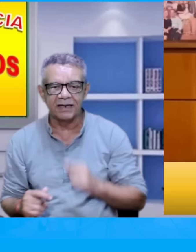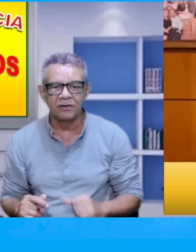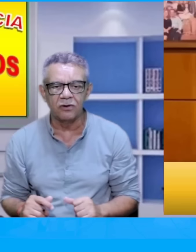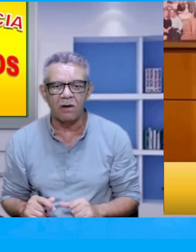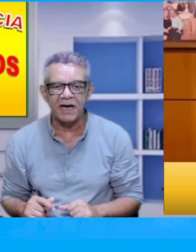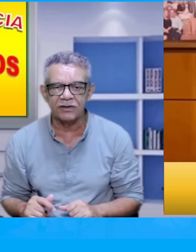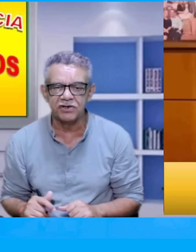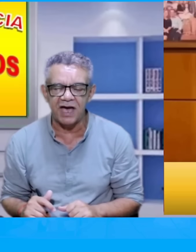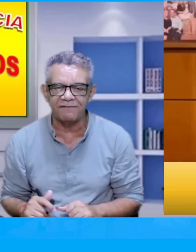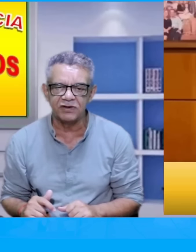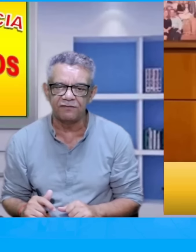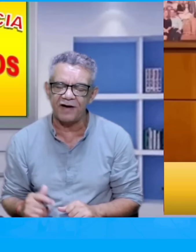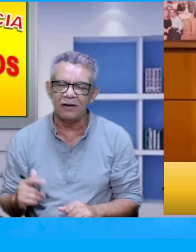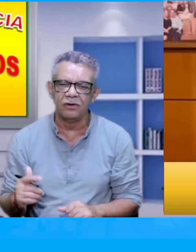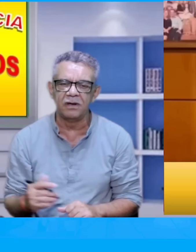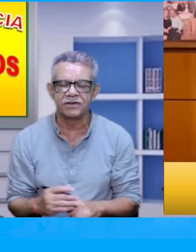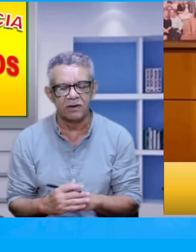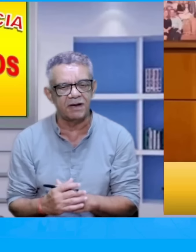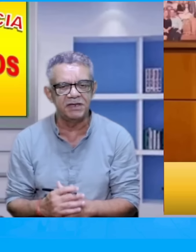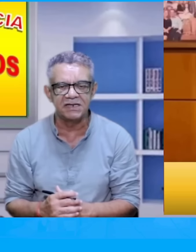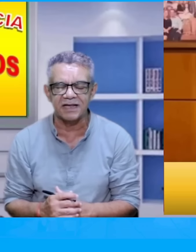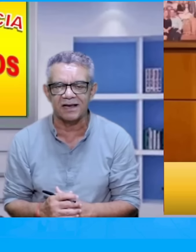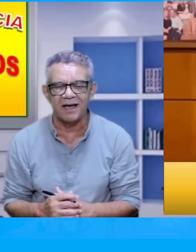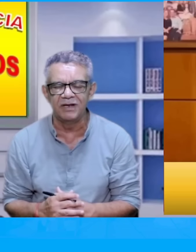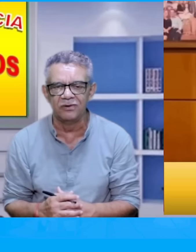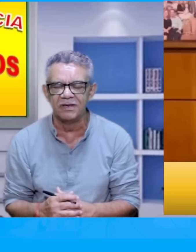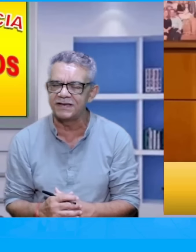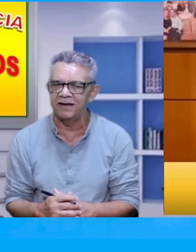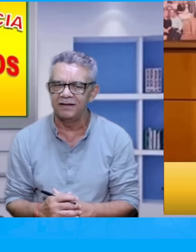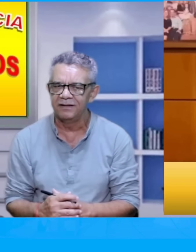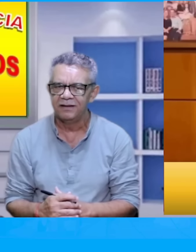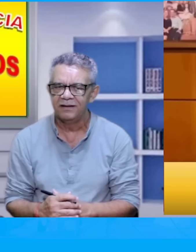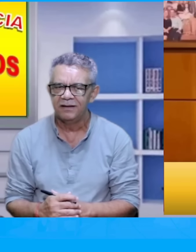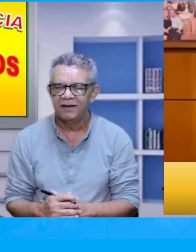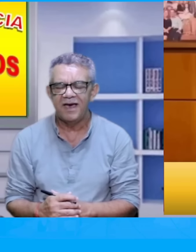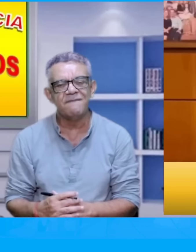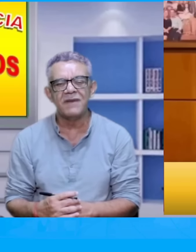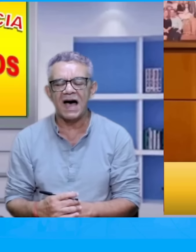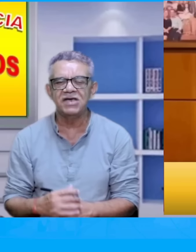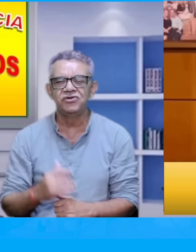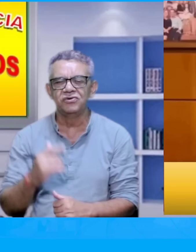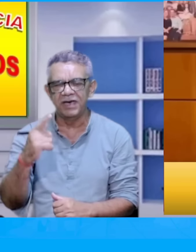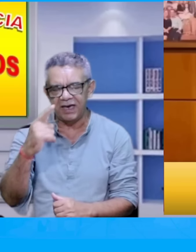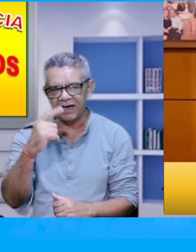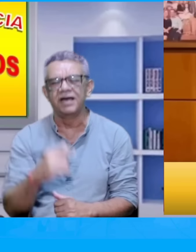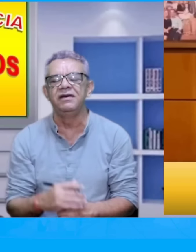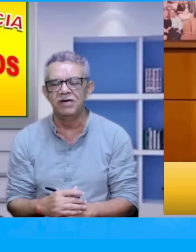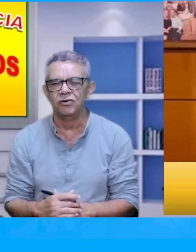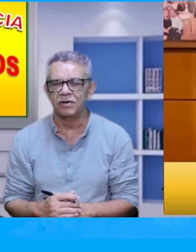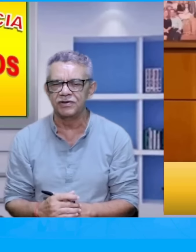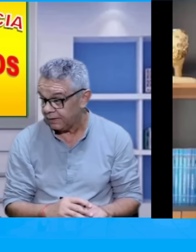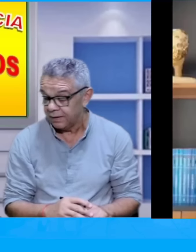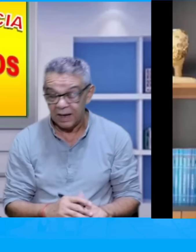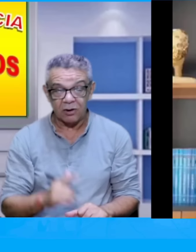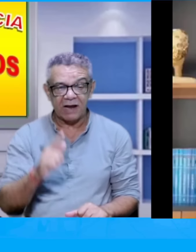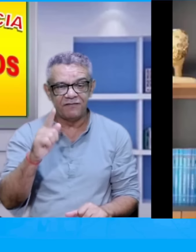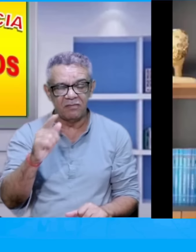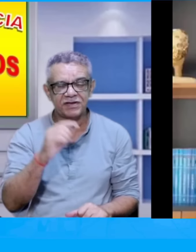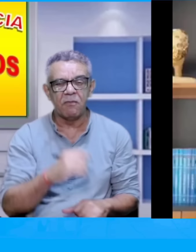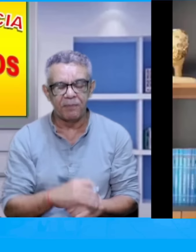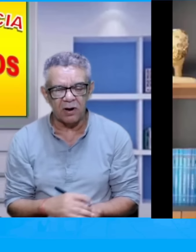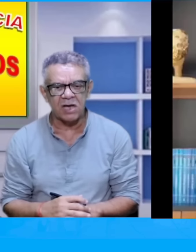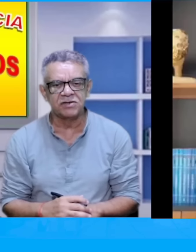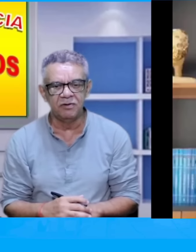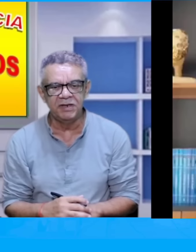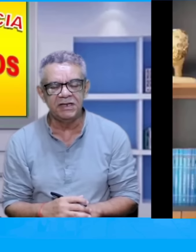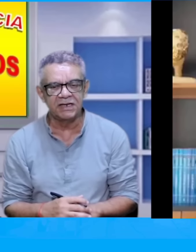Porque aquilo que o Roberto Jefferson falou sobre a ministra Carmen Lúcia é mais do que criminoso. Agora vamos